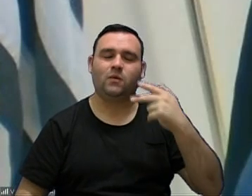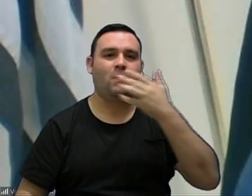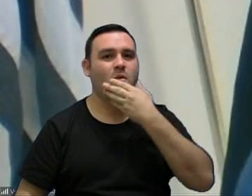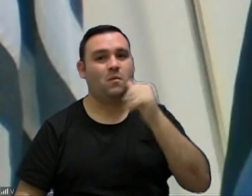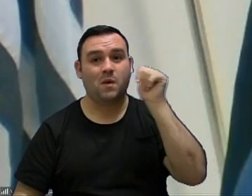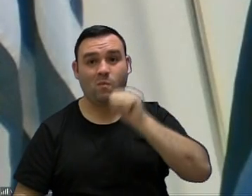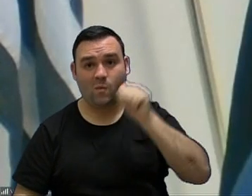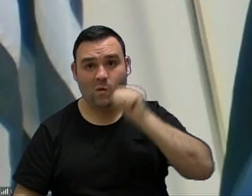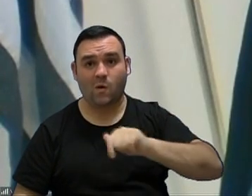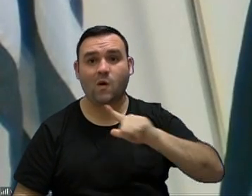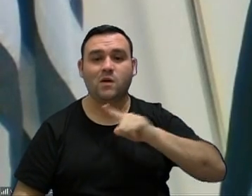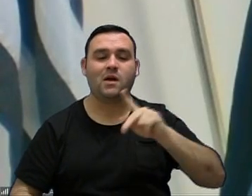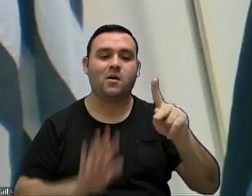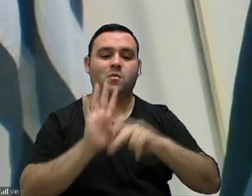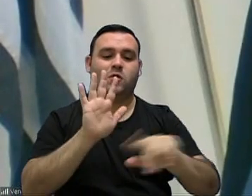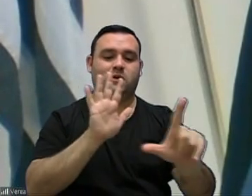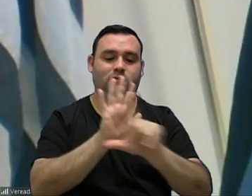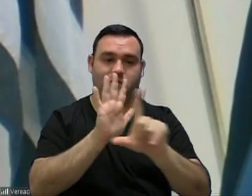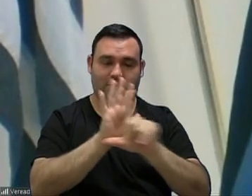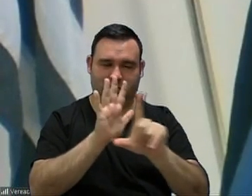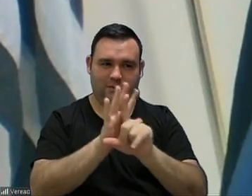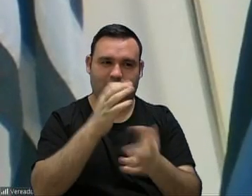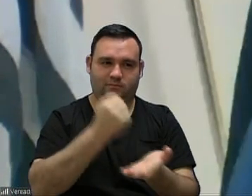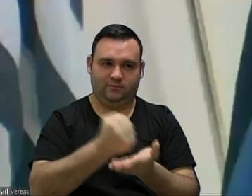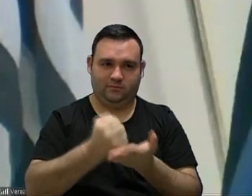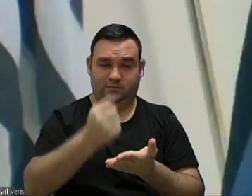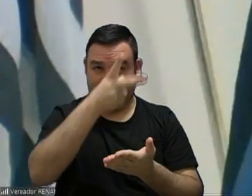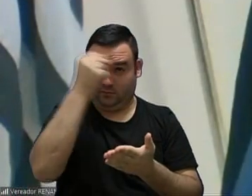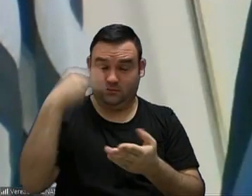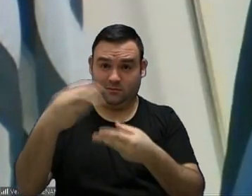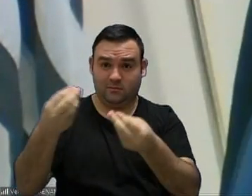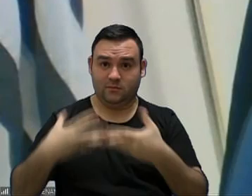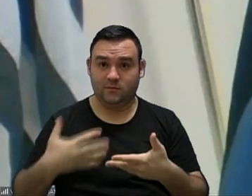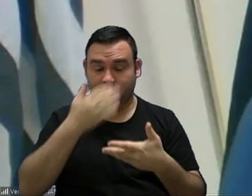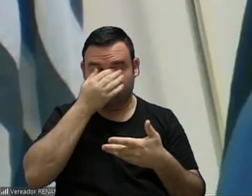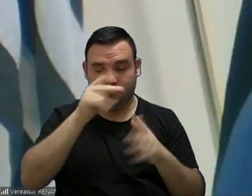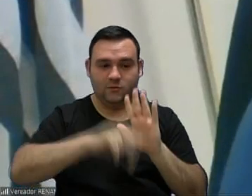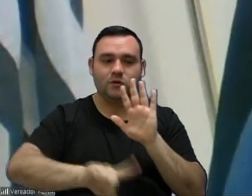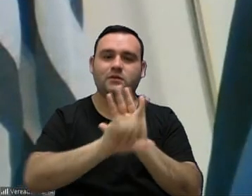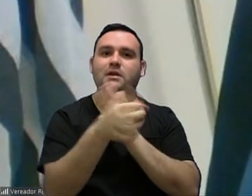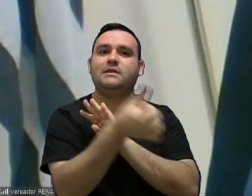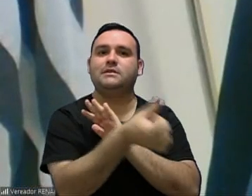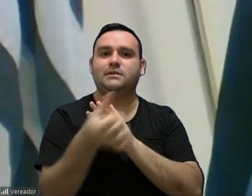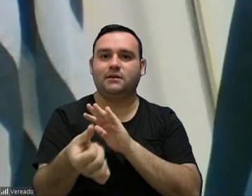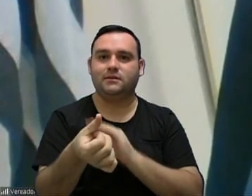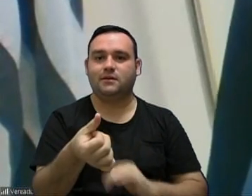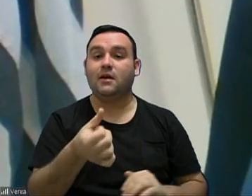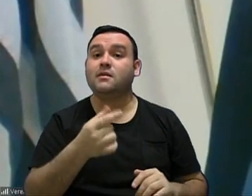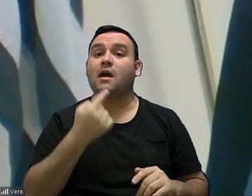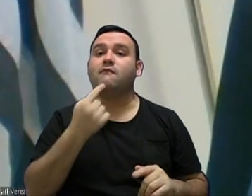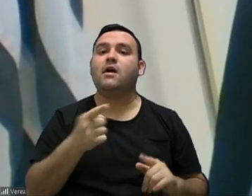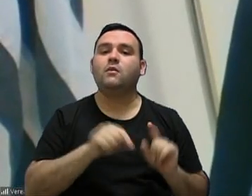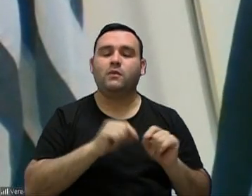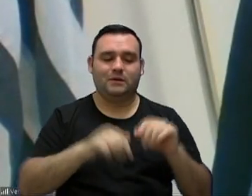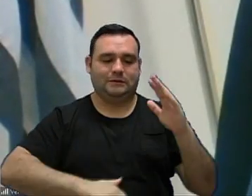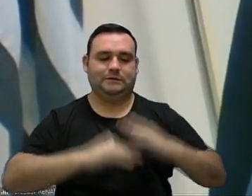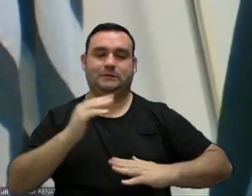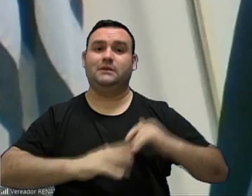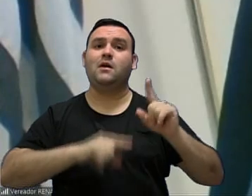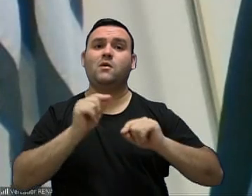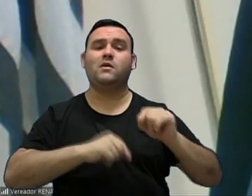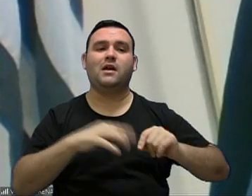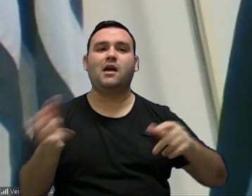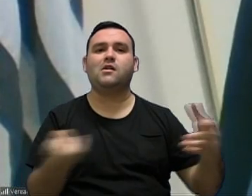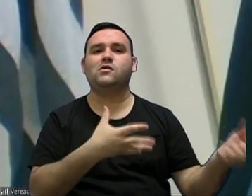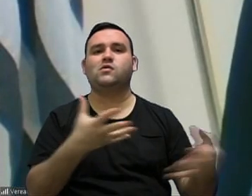vereadoras que tem um PL na casa, protocolado pelo Executivo, PL 66, que na prática é a reforma